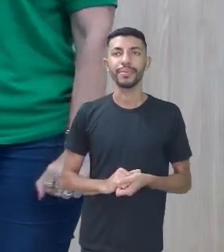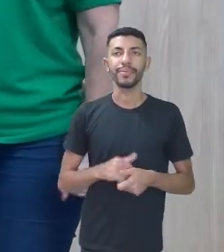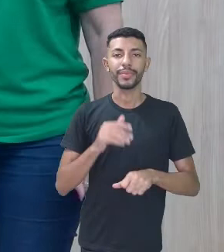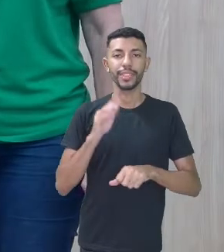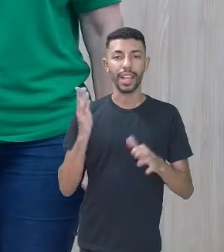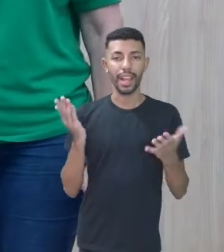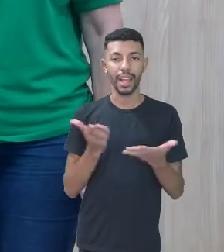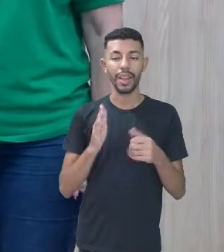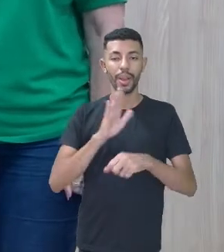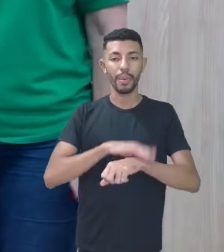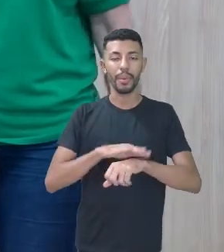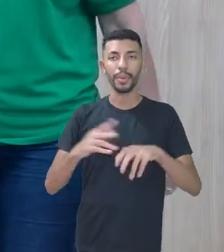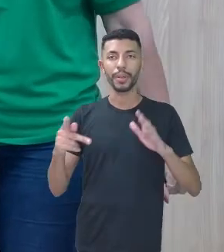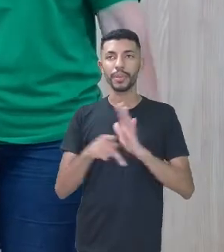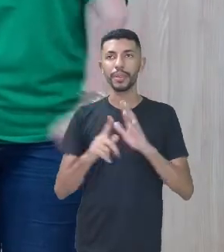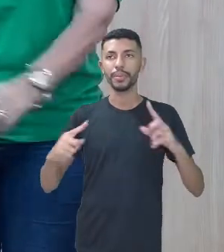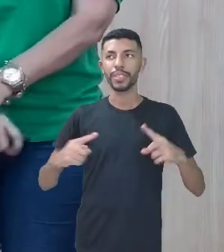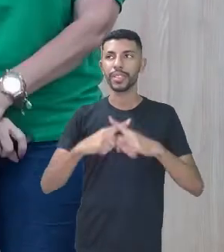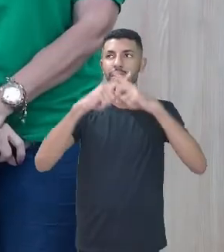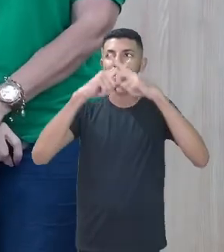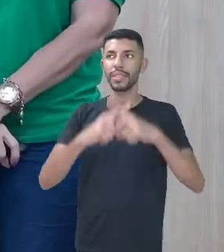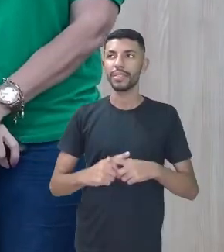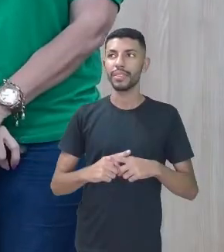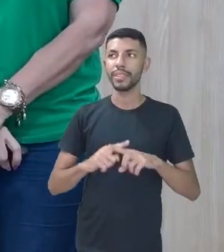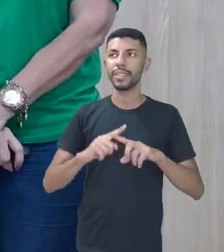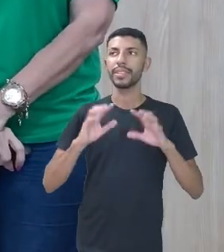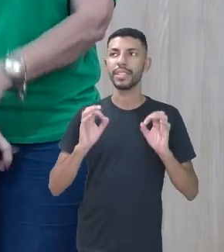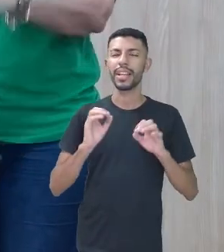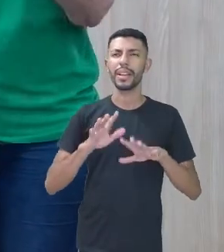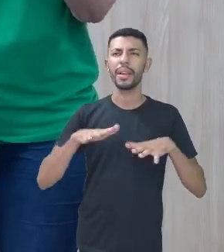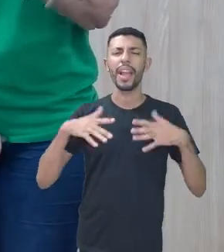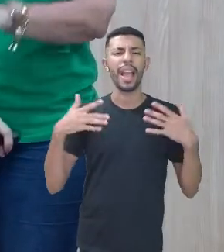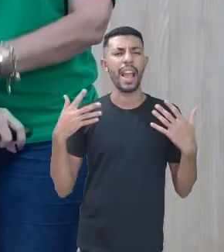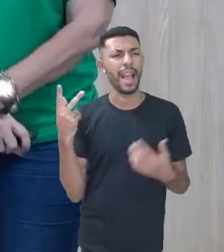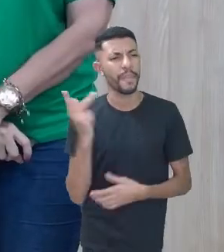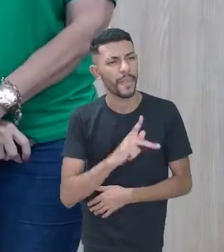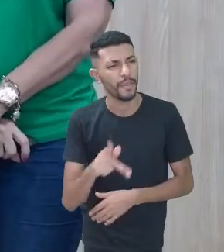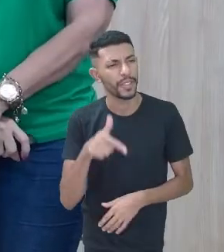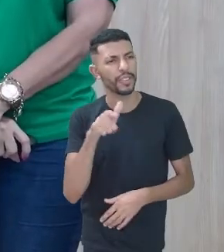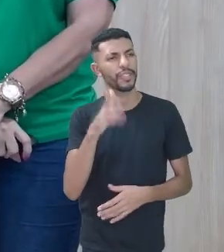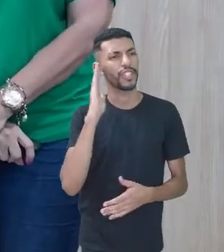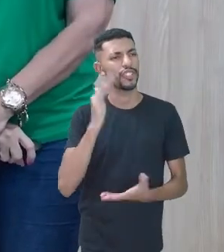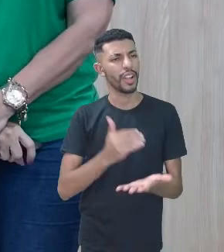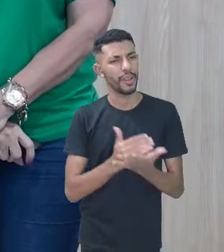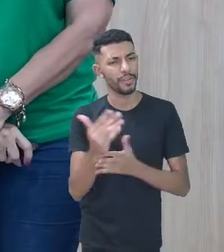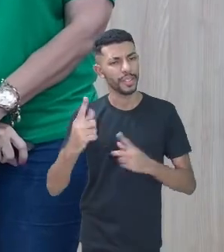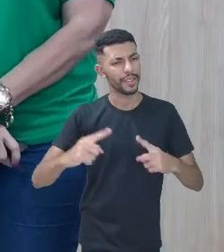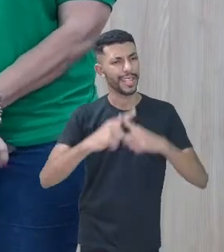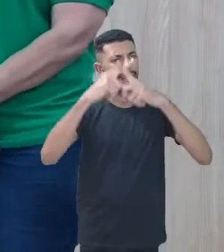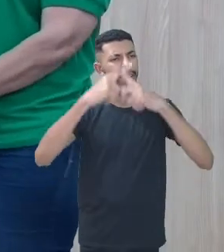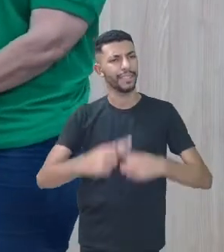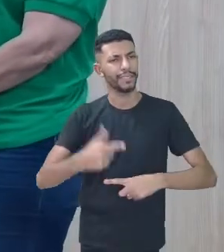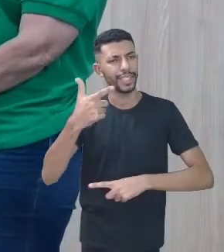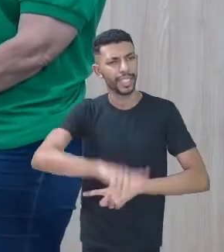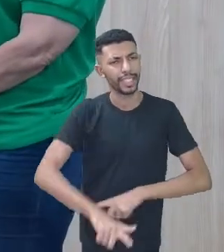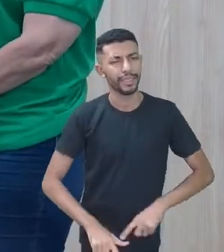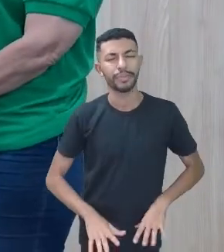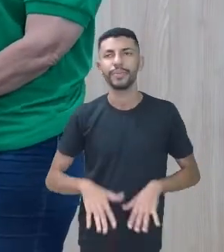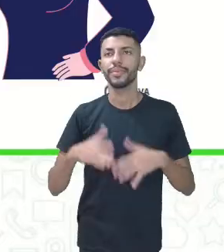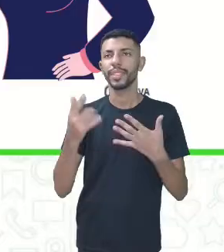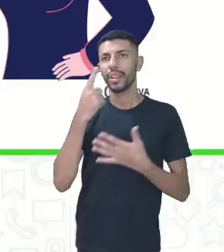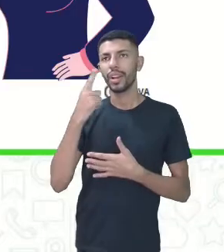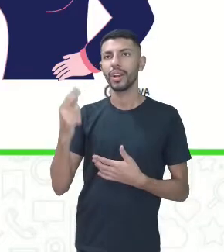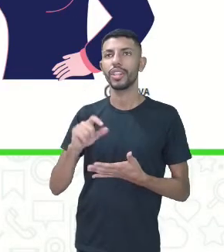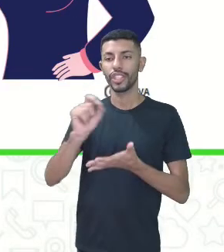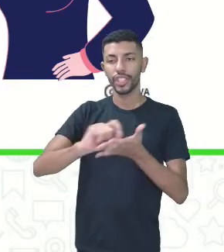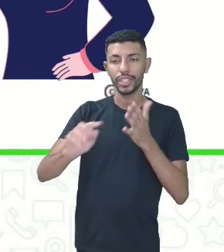E tem uma hora do desafio, mas a professora Zaidan já começou com o desafio novamente? Sim. Vamos lá.